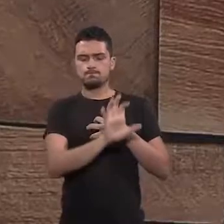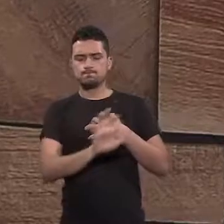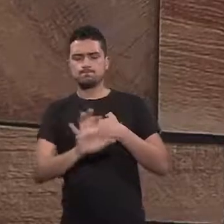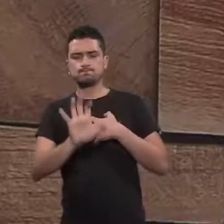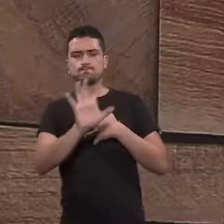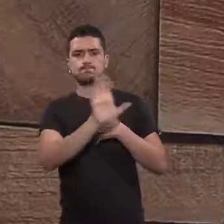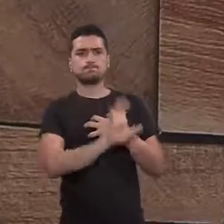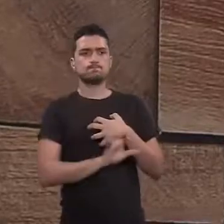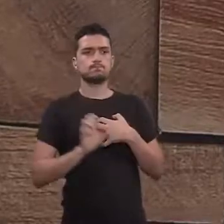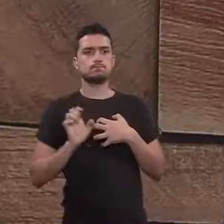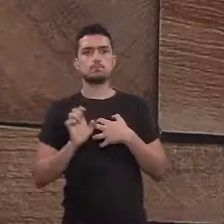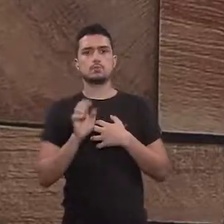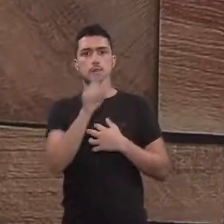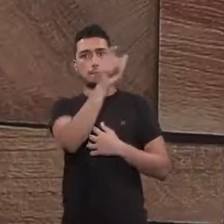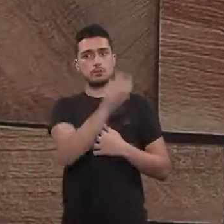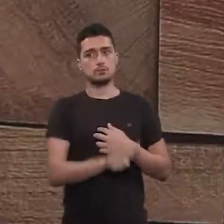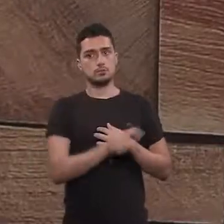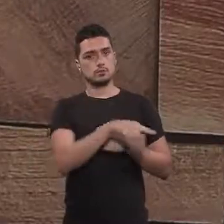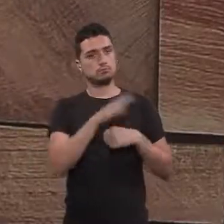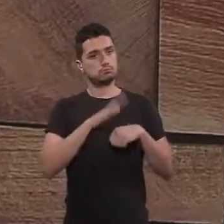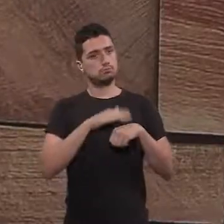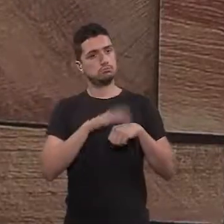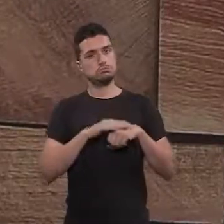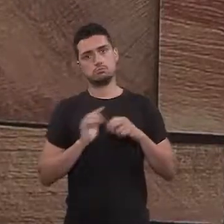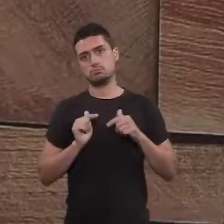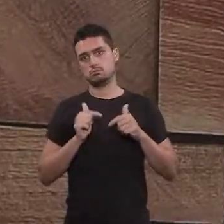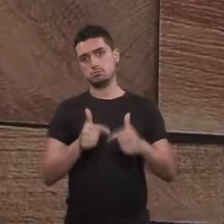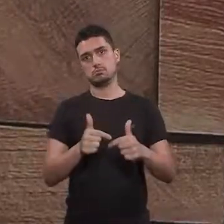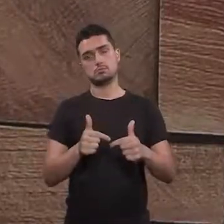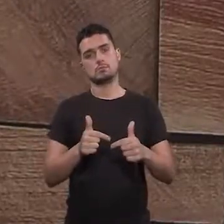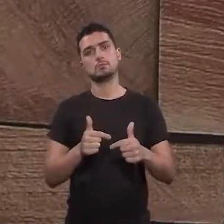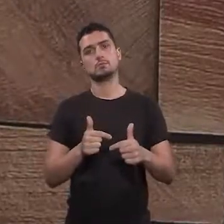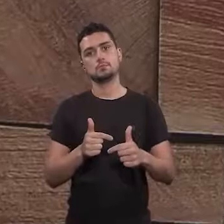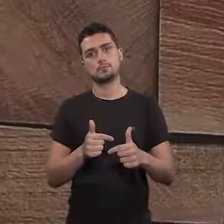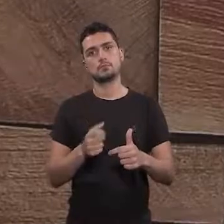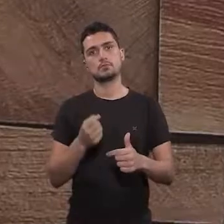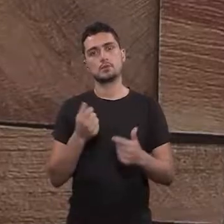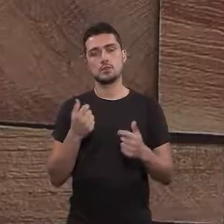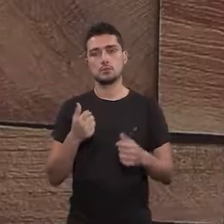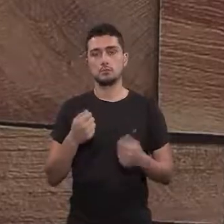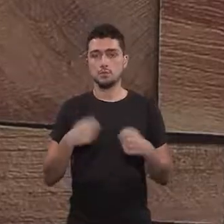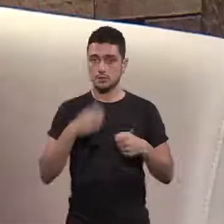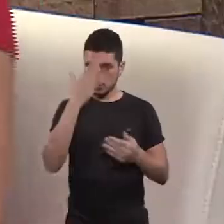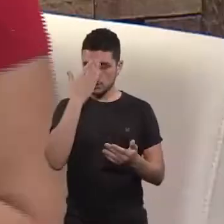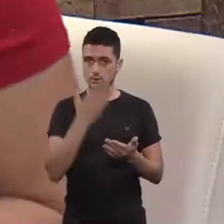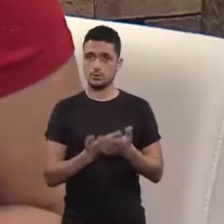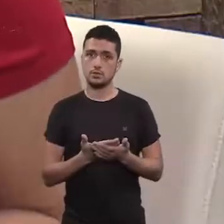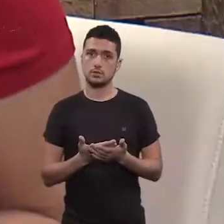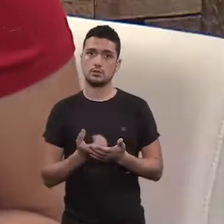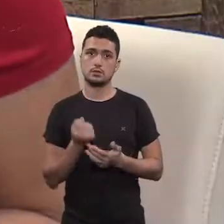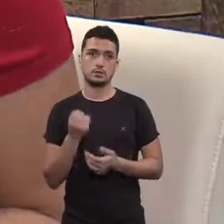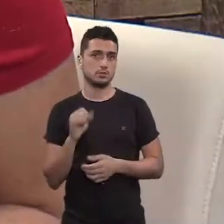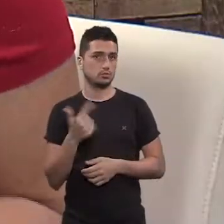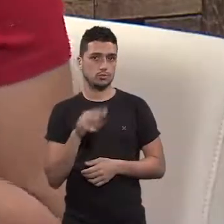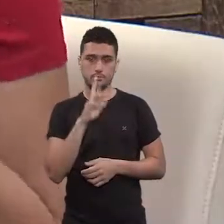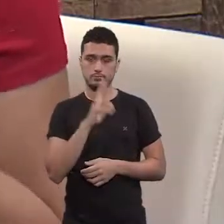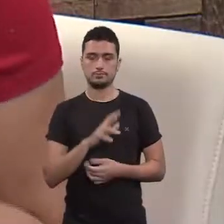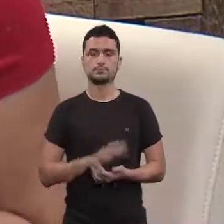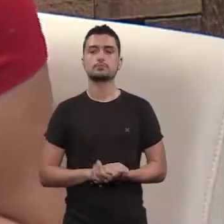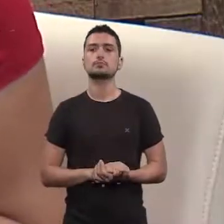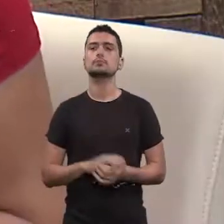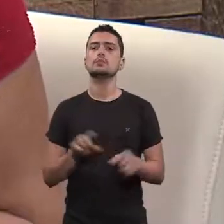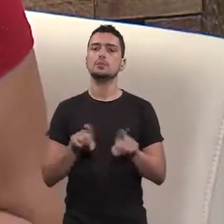espiritual, para que ele possa se curar. Porque se ele não acreditar, não vai surtir absolutamente efeito nenhum. E aí,